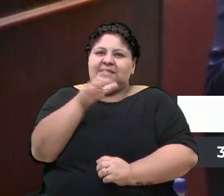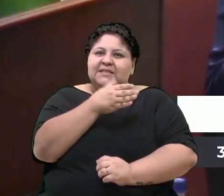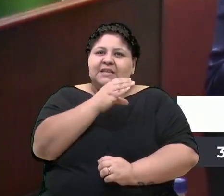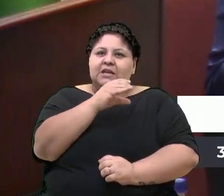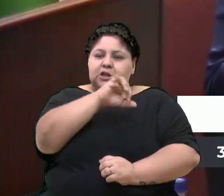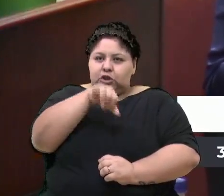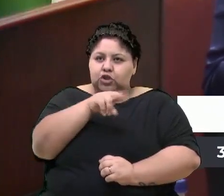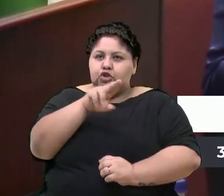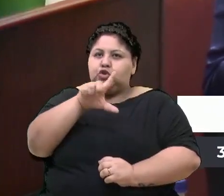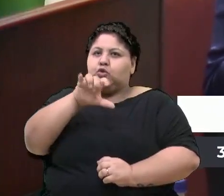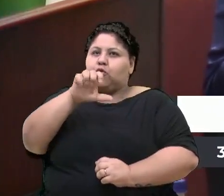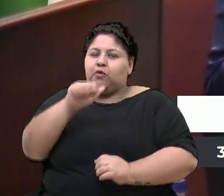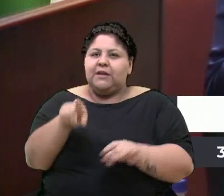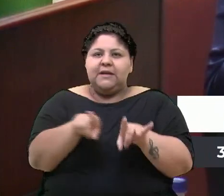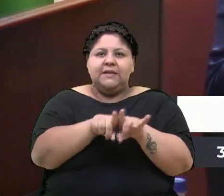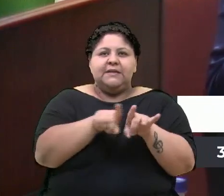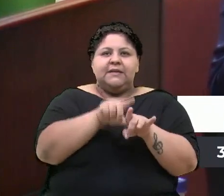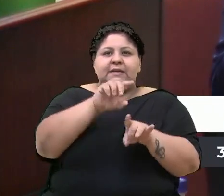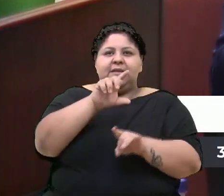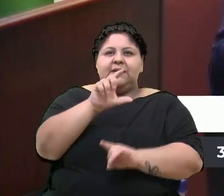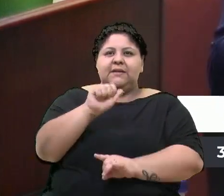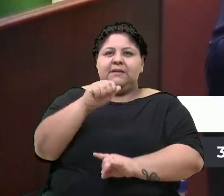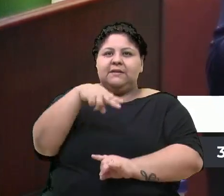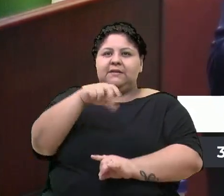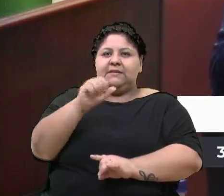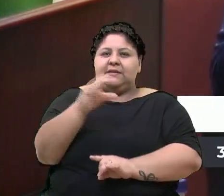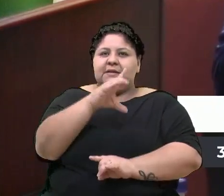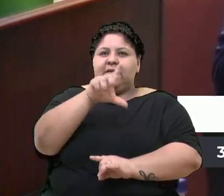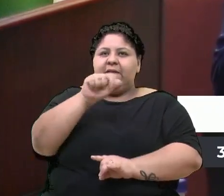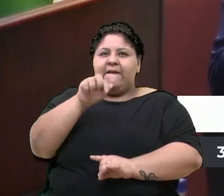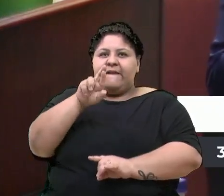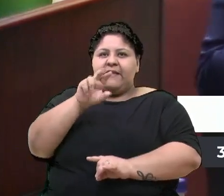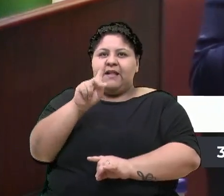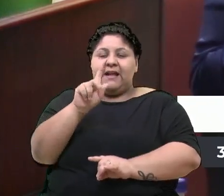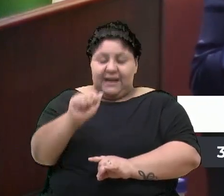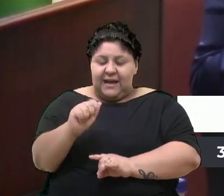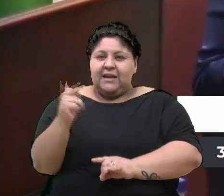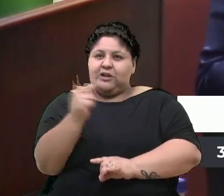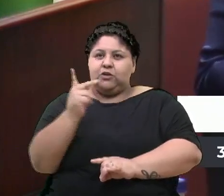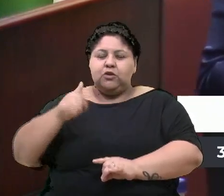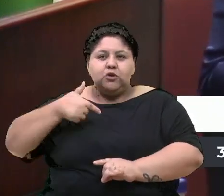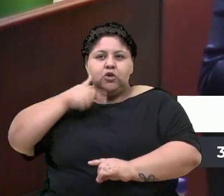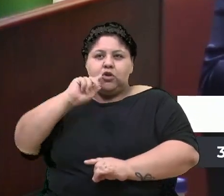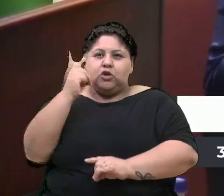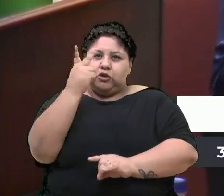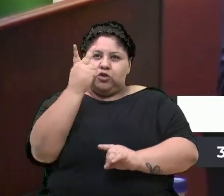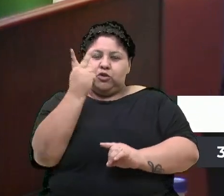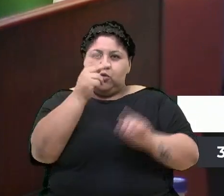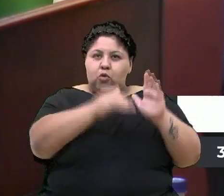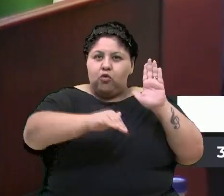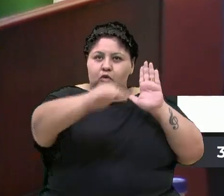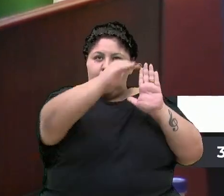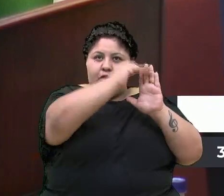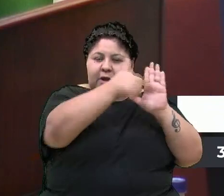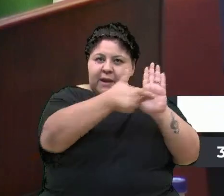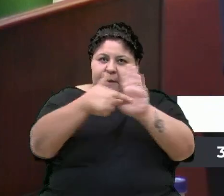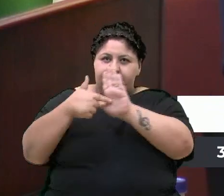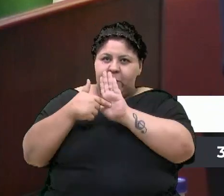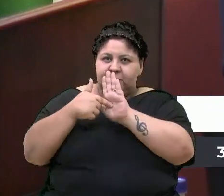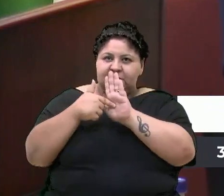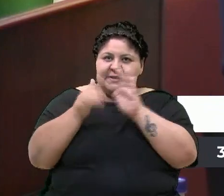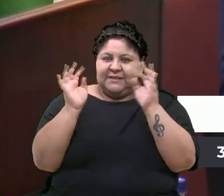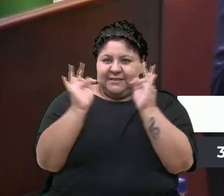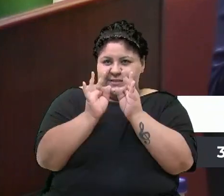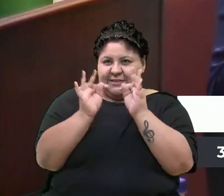Bittencourt Soares e a Ana Clara Miquelon Gomes. Elas que conquistaram o 2º lugar na Mostra Tec, mas junto com